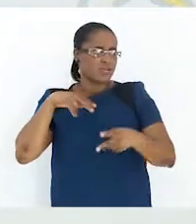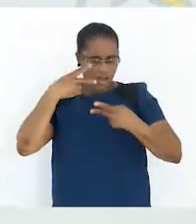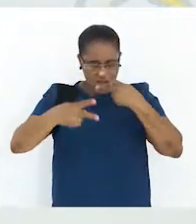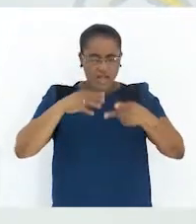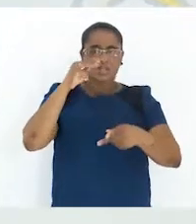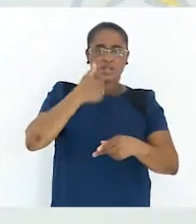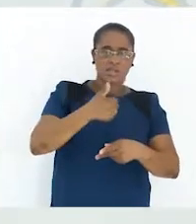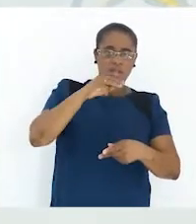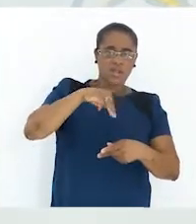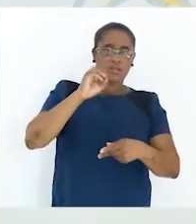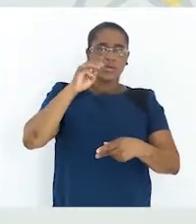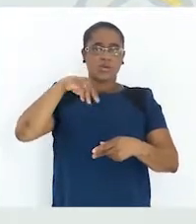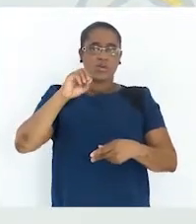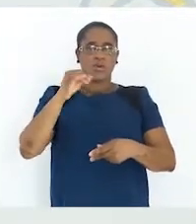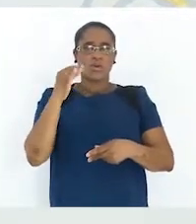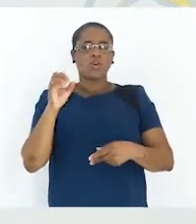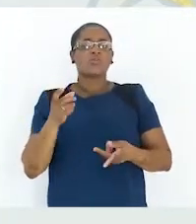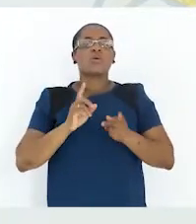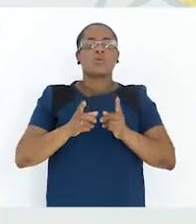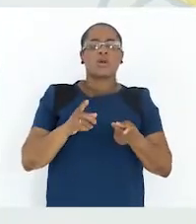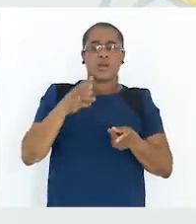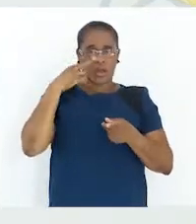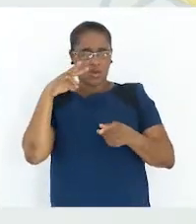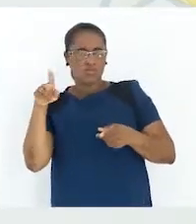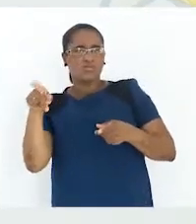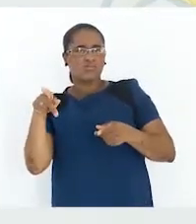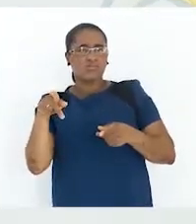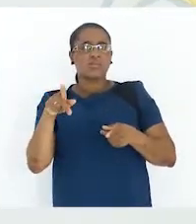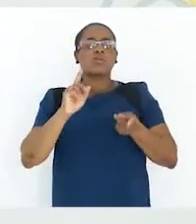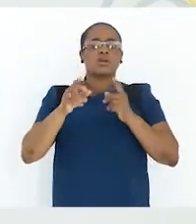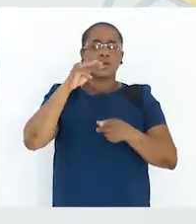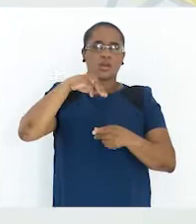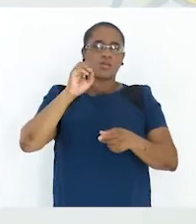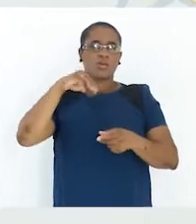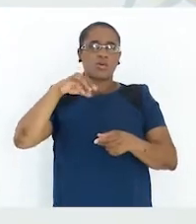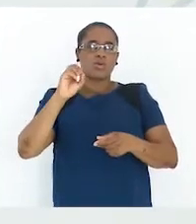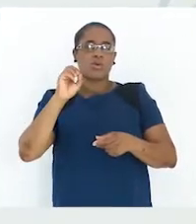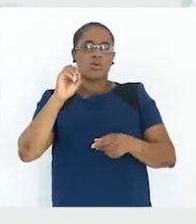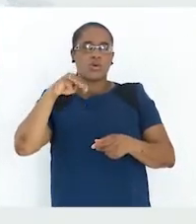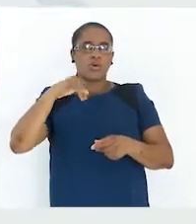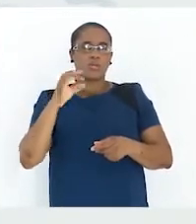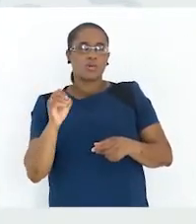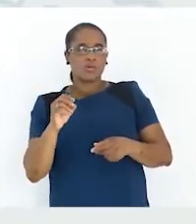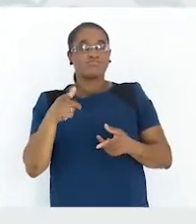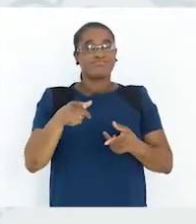Então, vamos ver na tela o que é isso de binómio discriminante. Eu já tinha dito